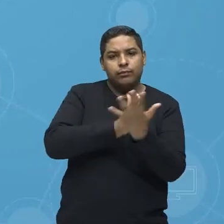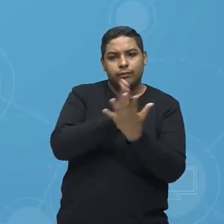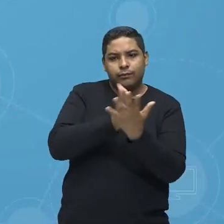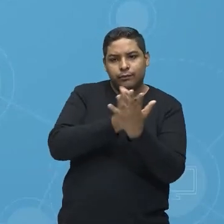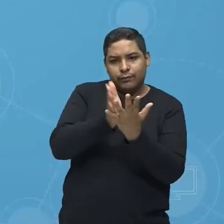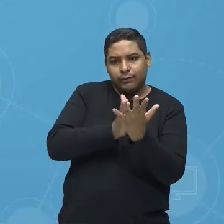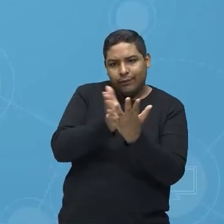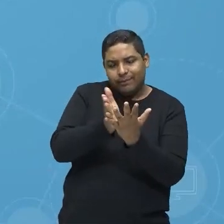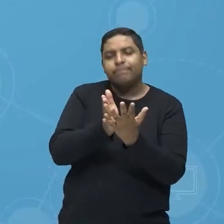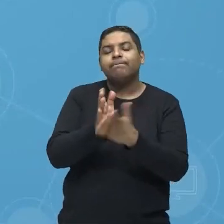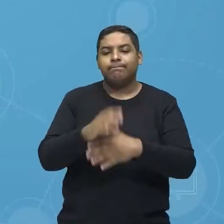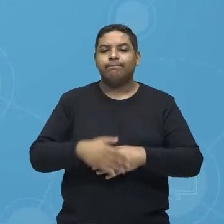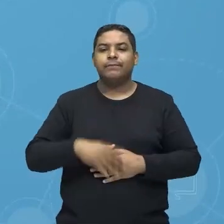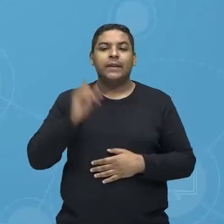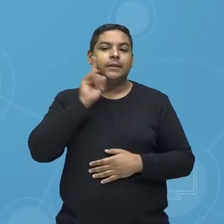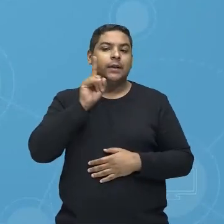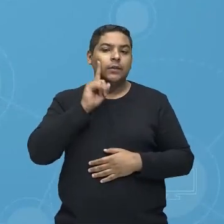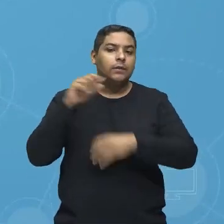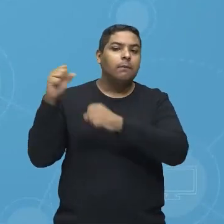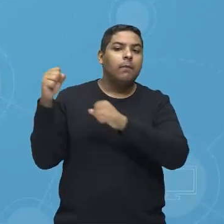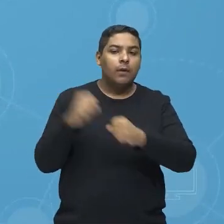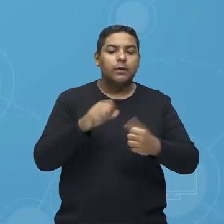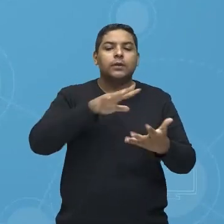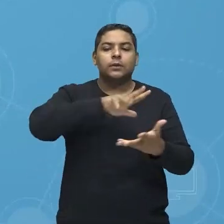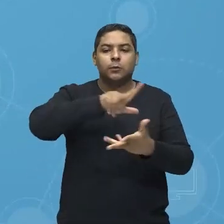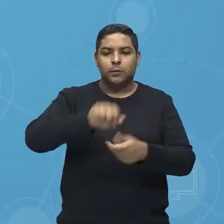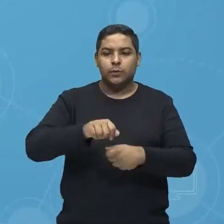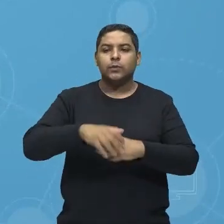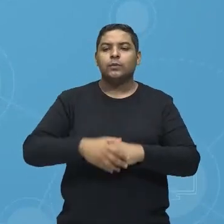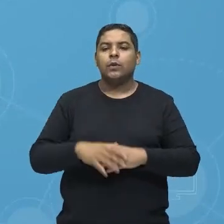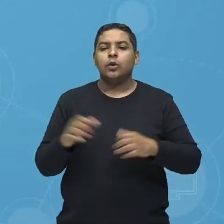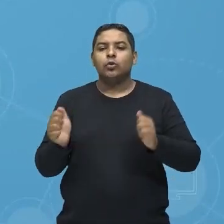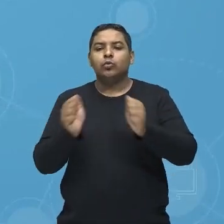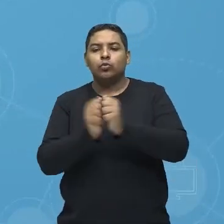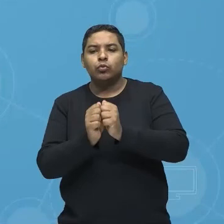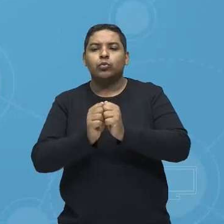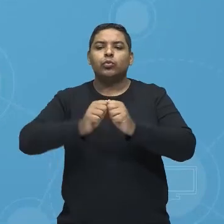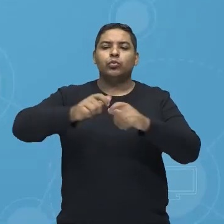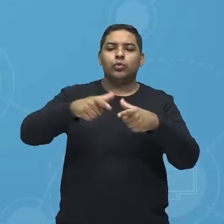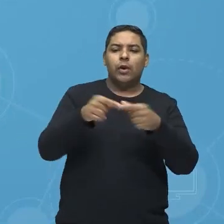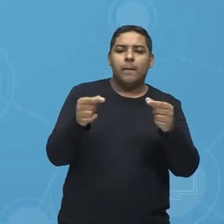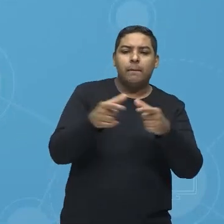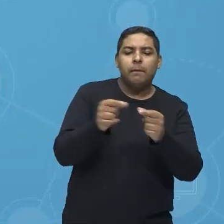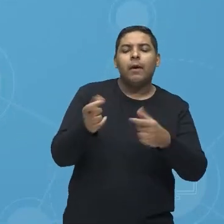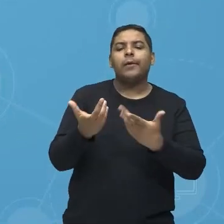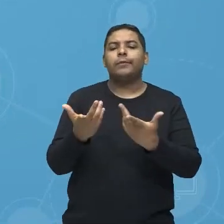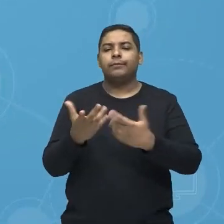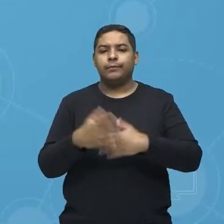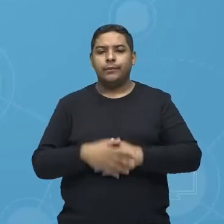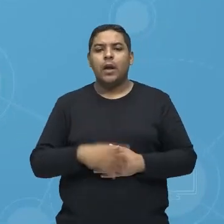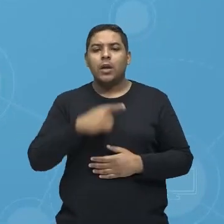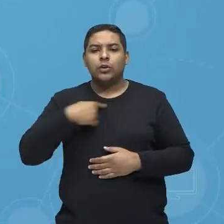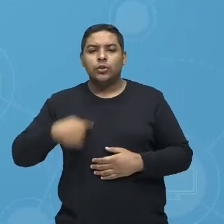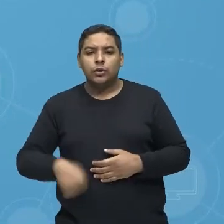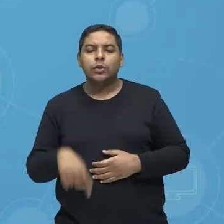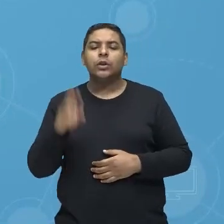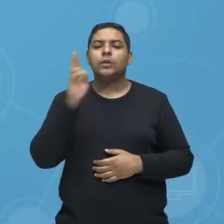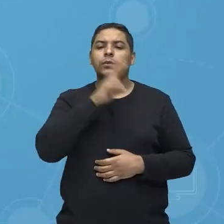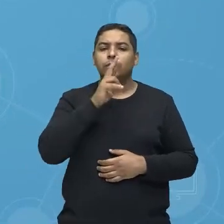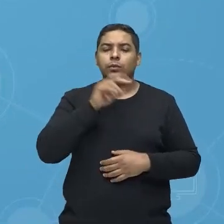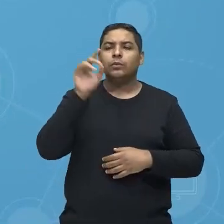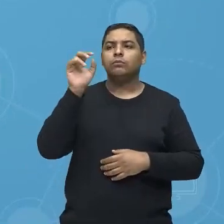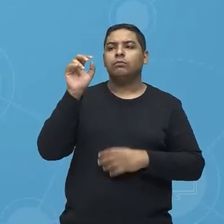Então, Estados Unidos, uma das grandes potências mundiais, junto com o Japão, com a China, né, até mesmo com a Rússia, com a União